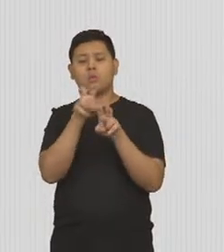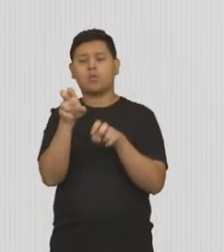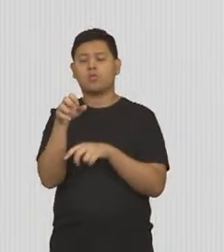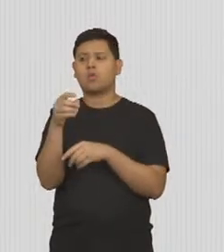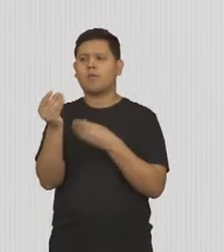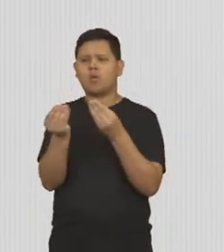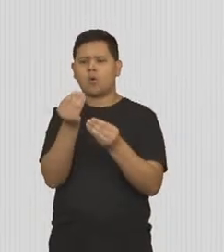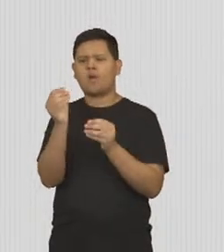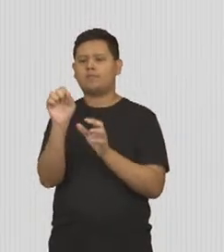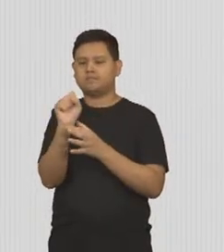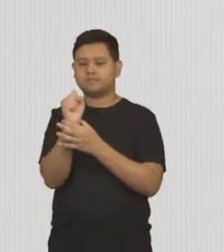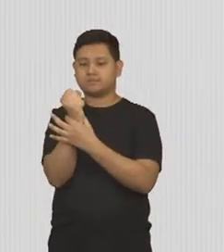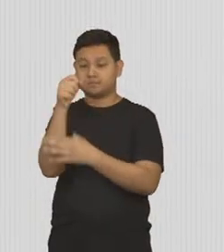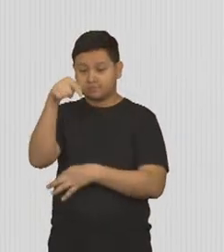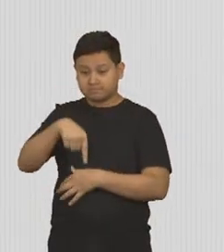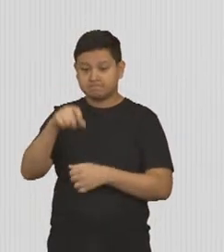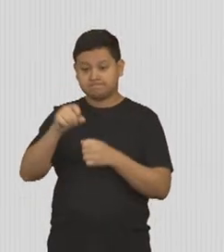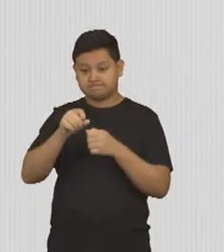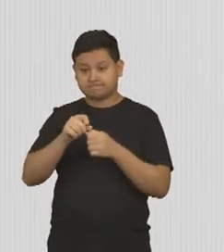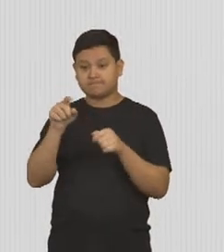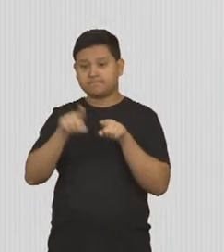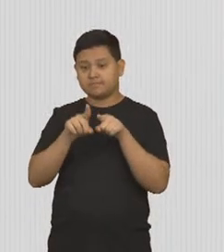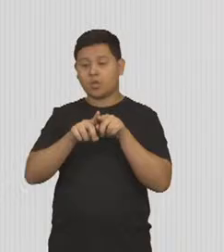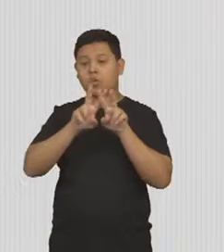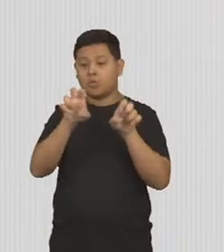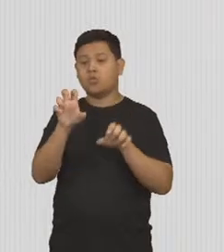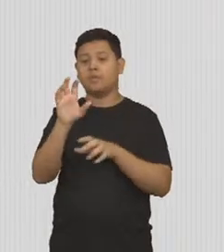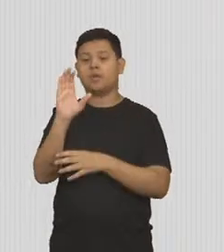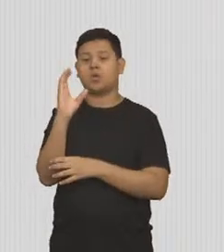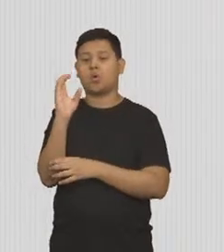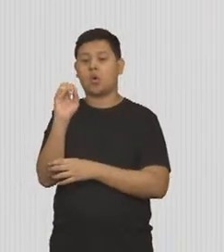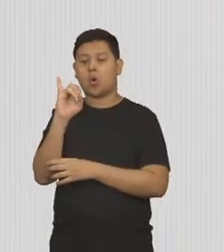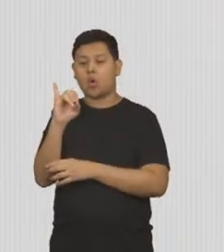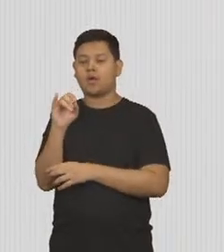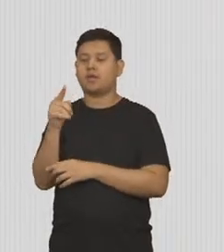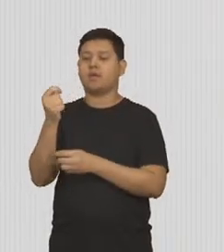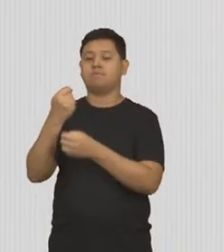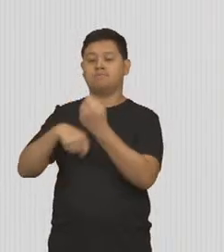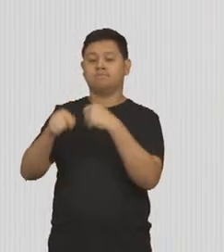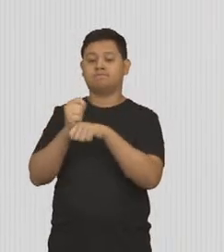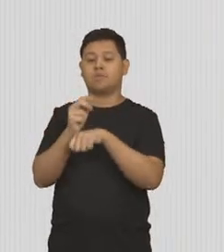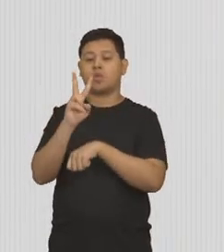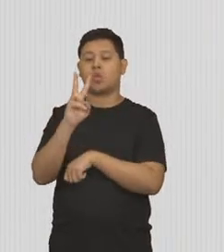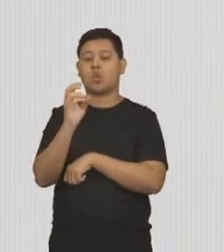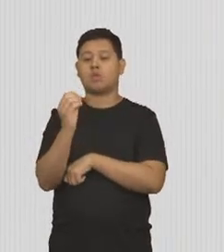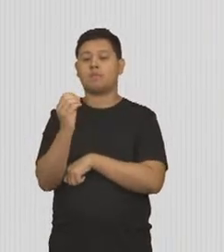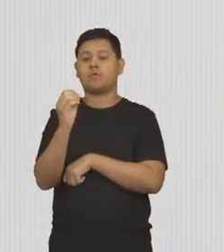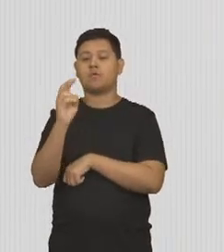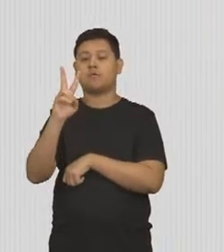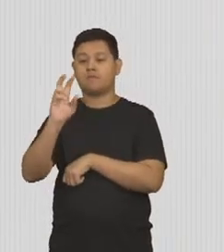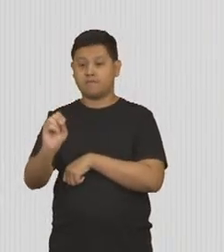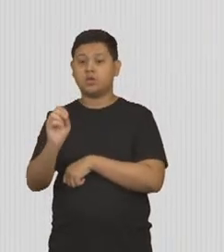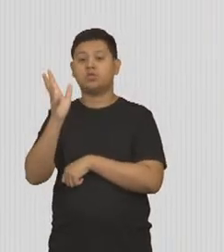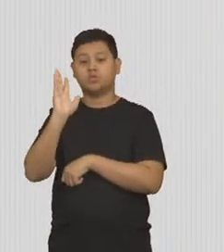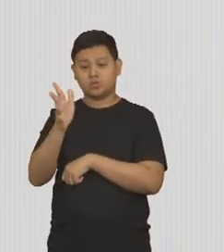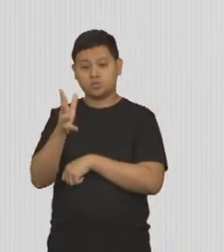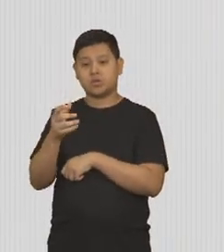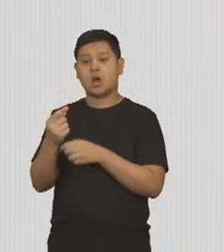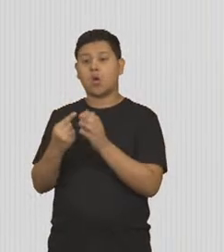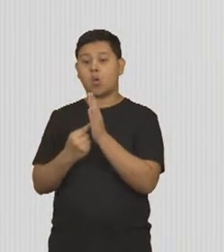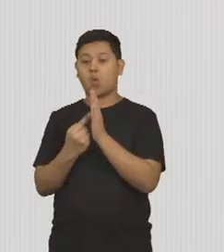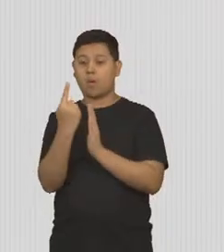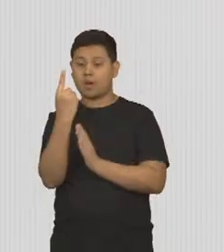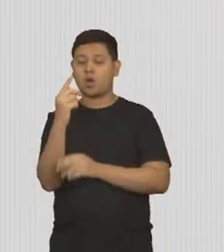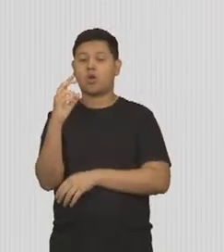da segurança aqui em Jacareí e, especificamente, sobre o COI. Em 2020, foi inaugurado o COI, o primeiro COI, né, o